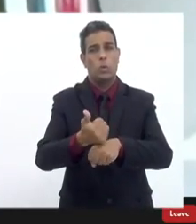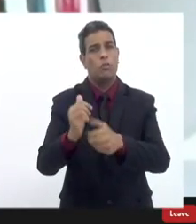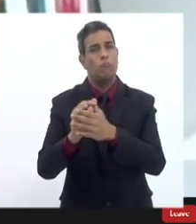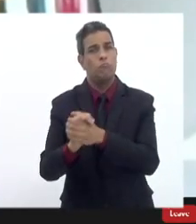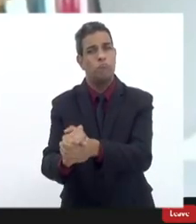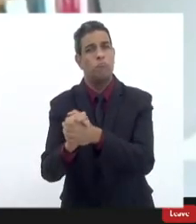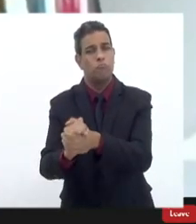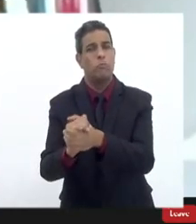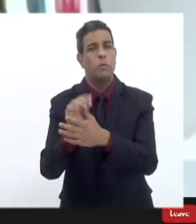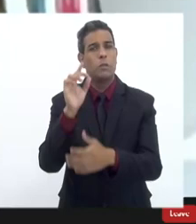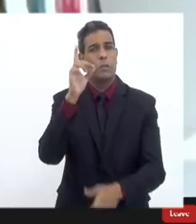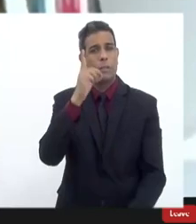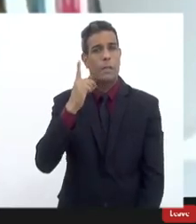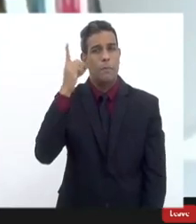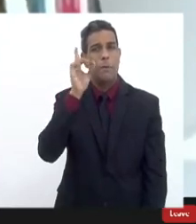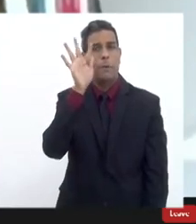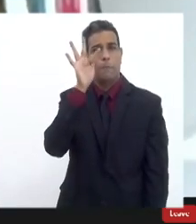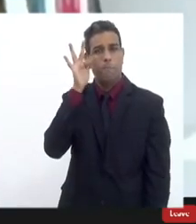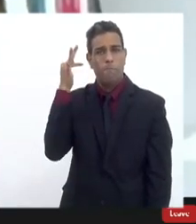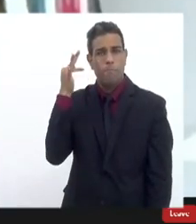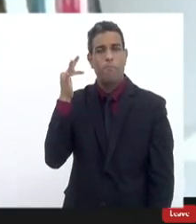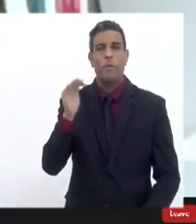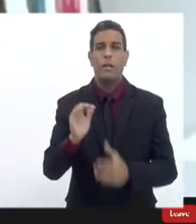Parabéns, Flávio, parabéns, Valdec.